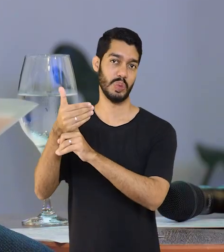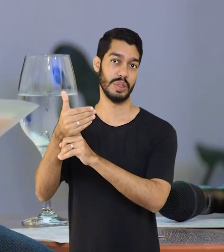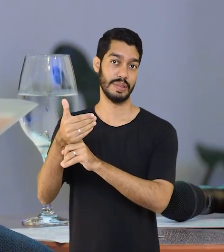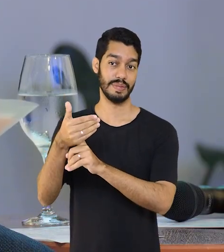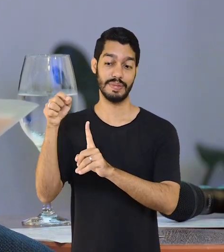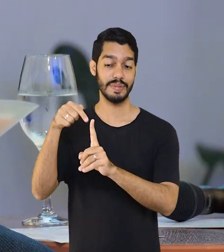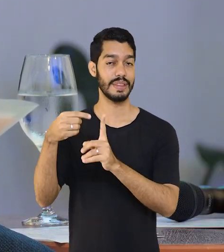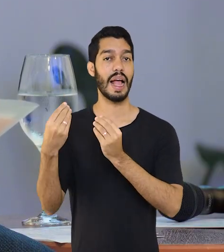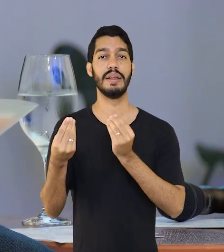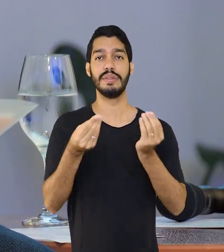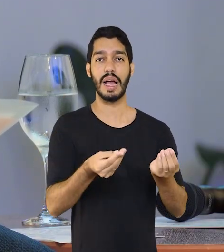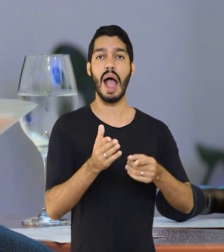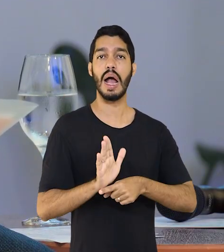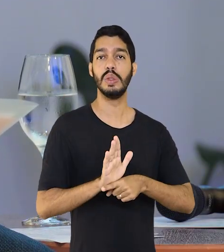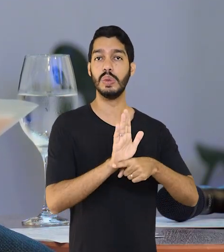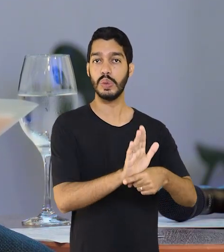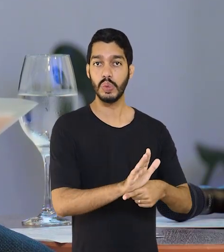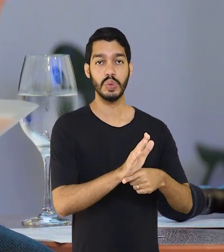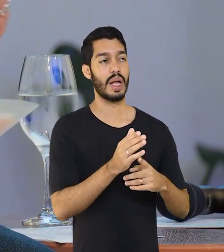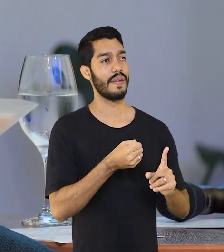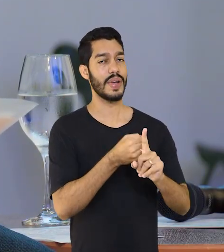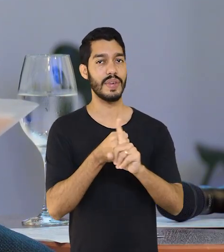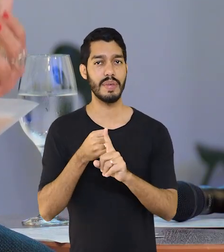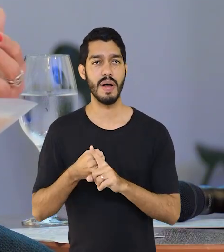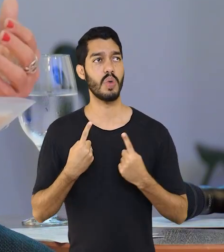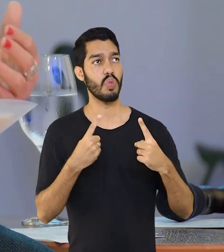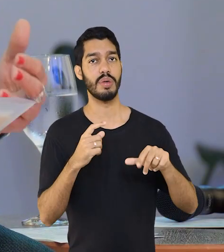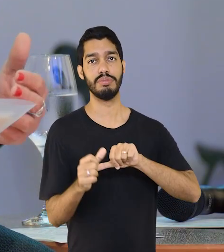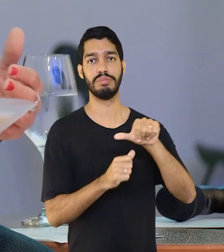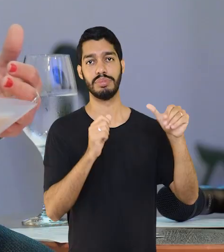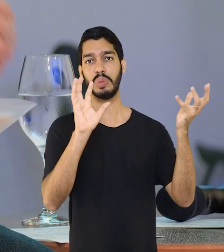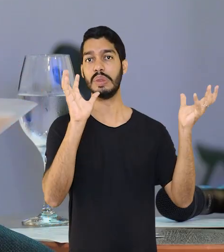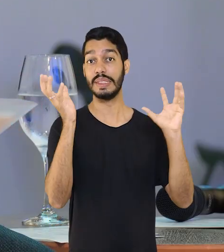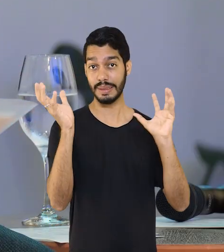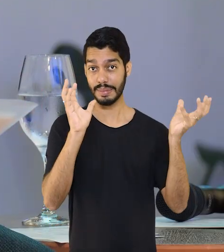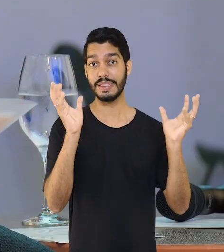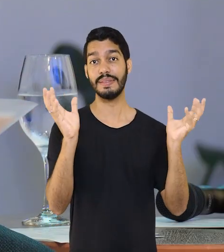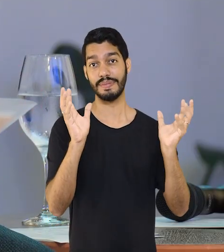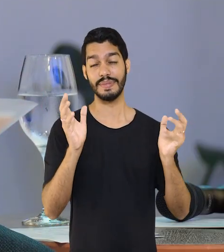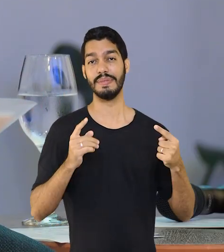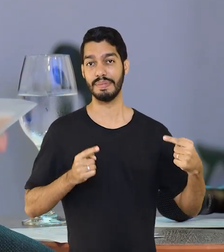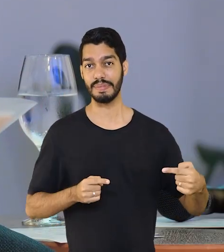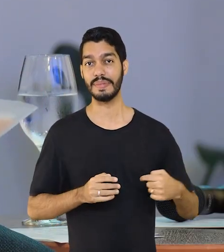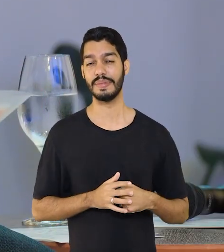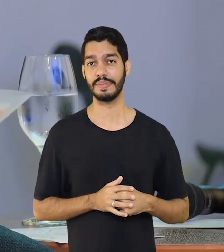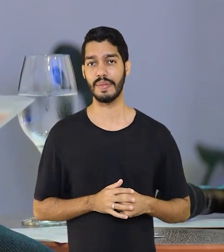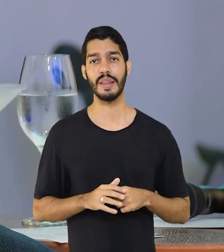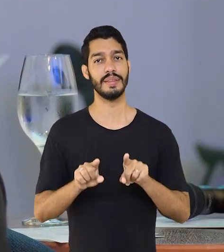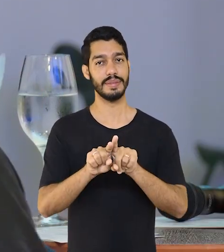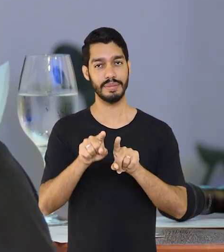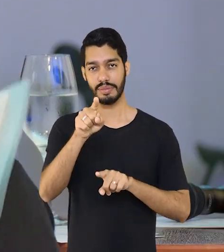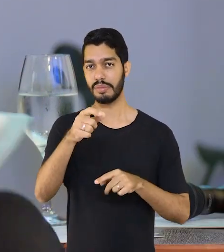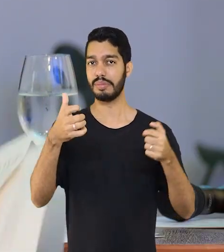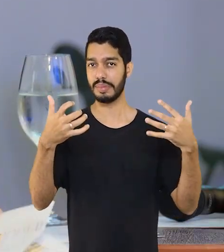da tecnologia a serviço do enfrentamento das mudanças climáticas. Usando também, né, eu